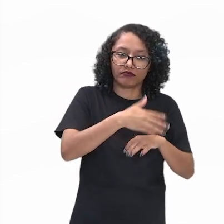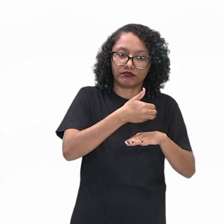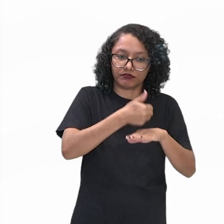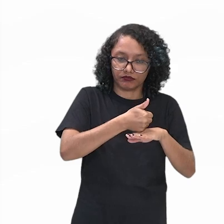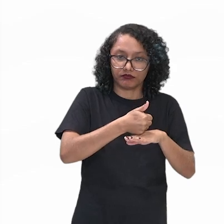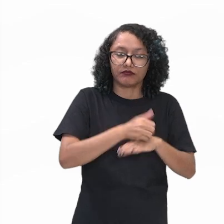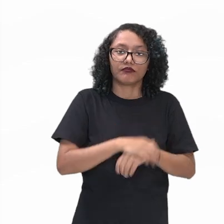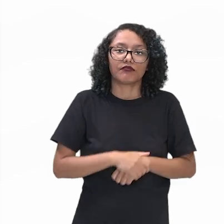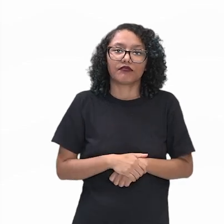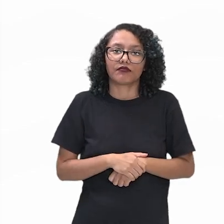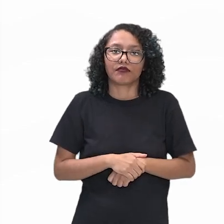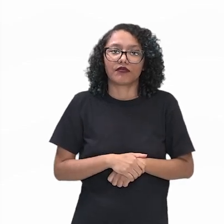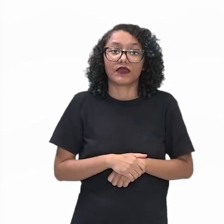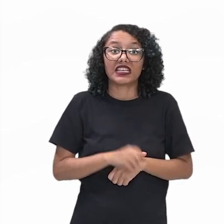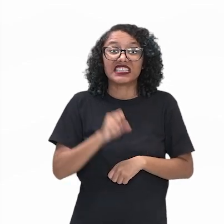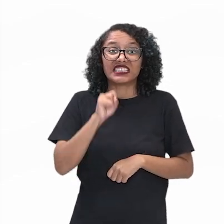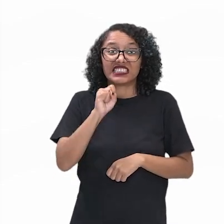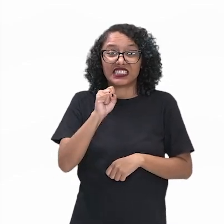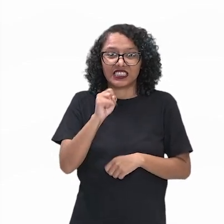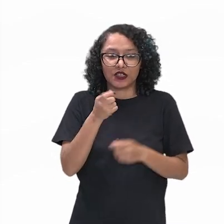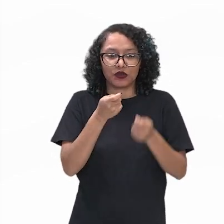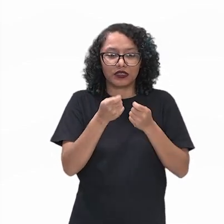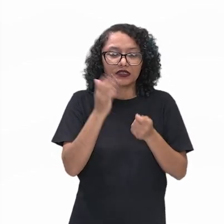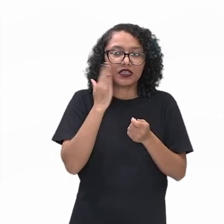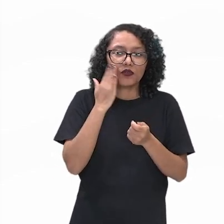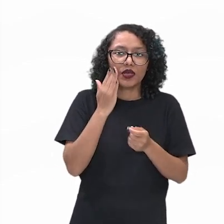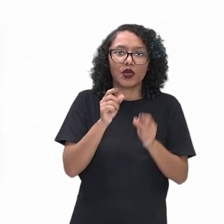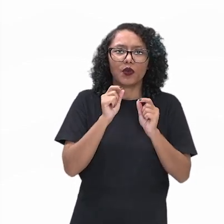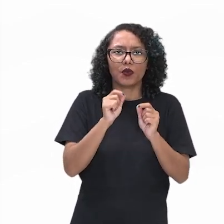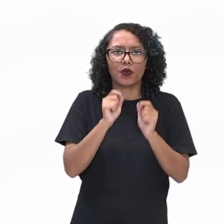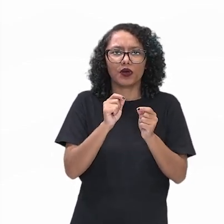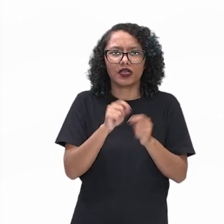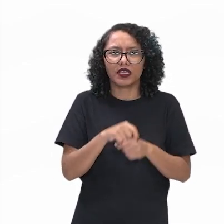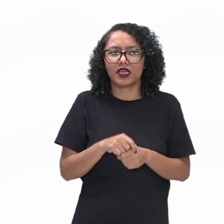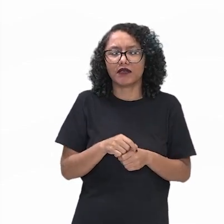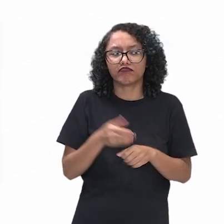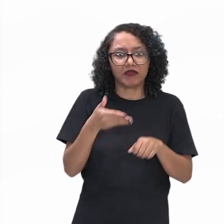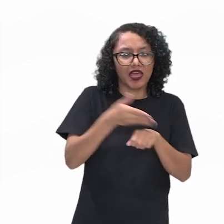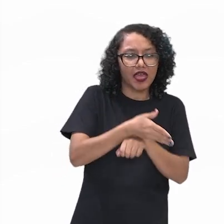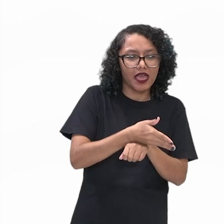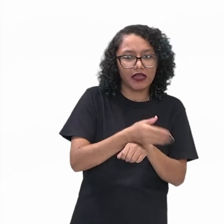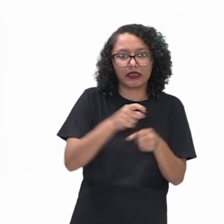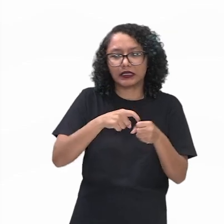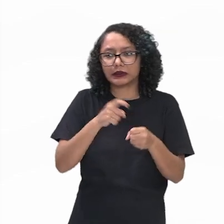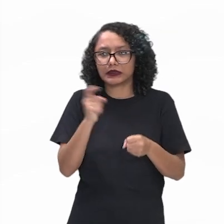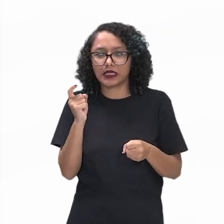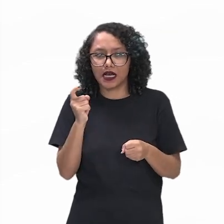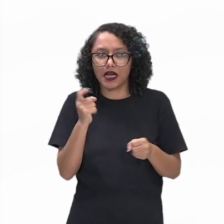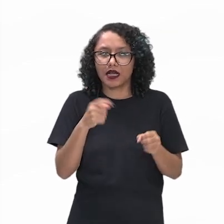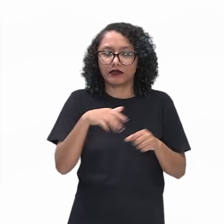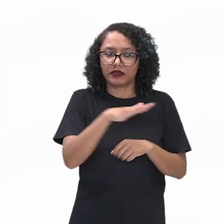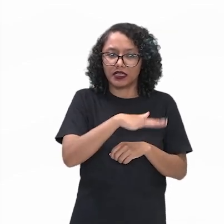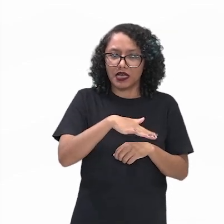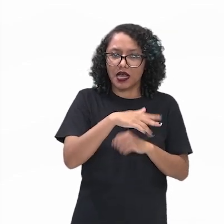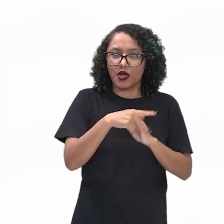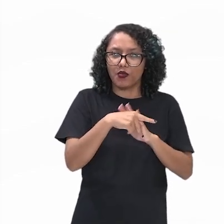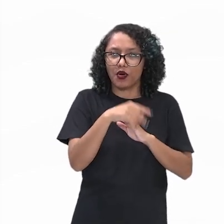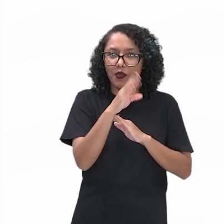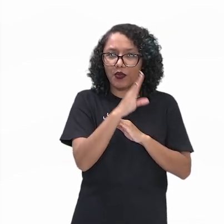poderia saber o que estava entrando, o que estava saindo das colônias portuguesas aqui na